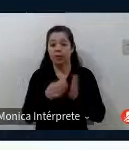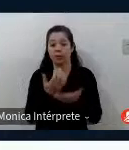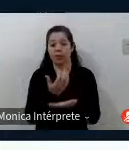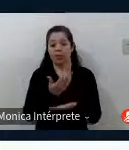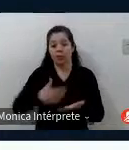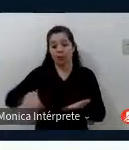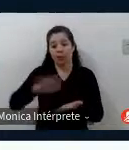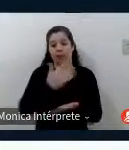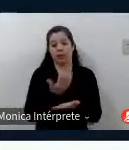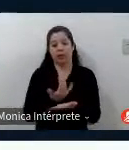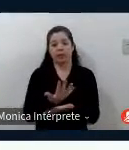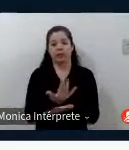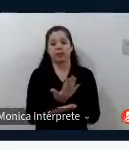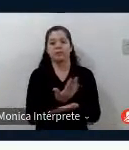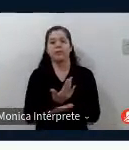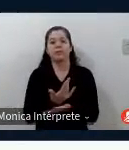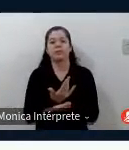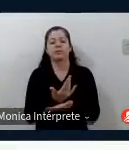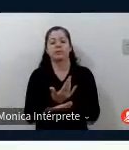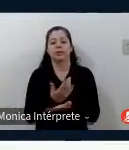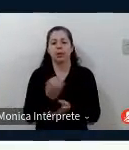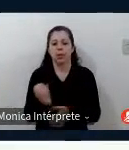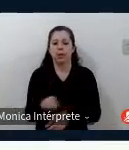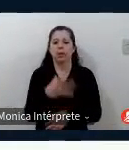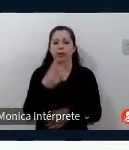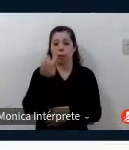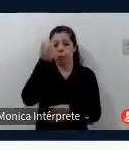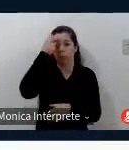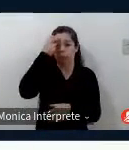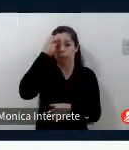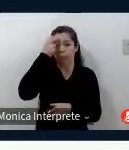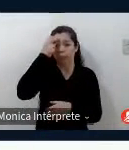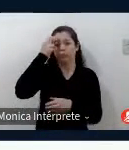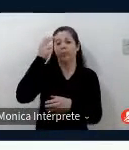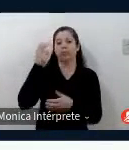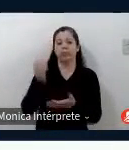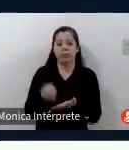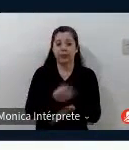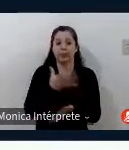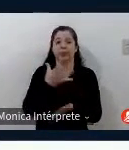Muito bem, deixa eu ver onde é que nós estamos agora.